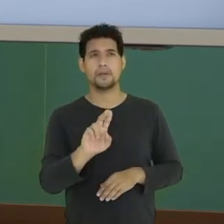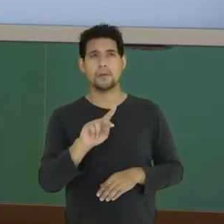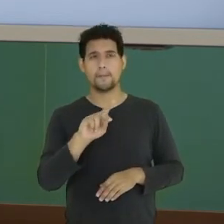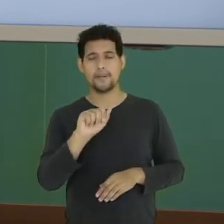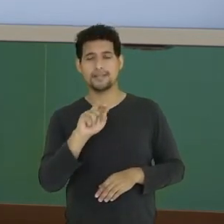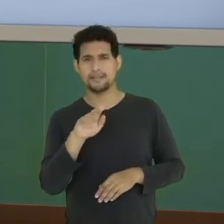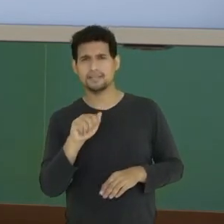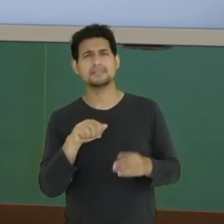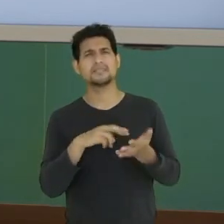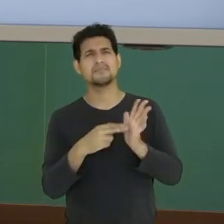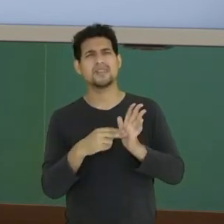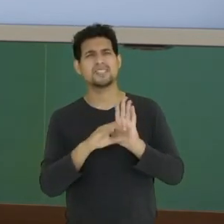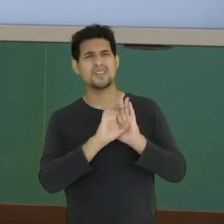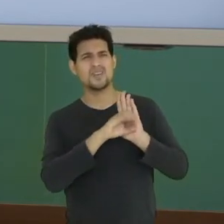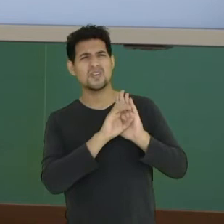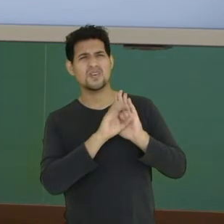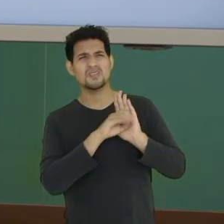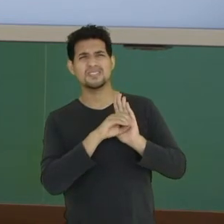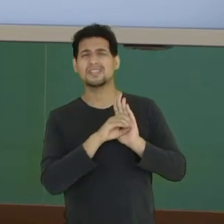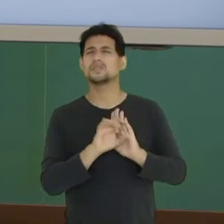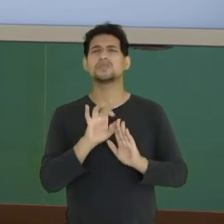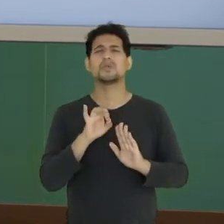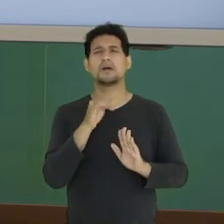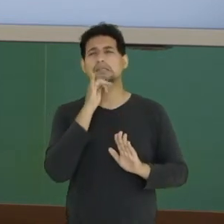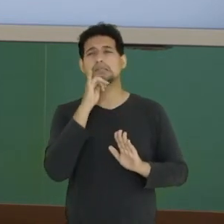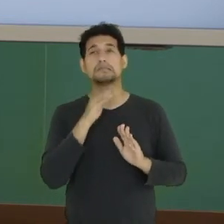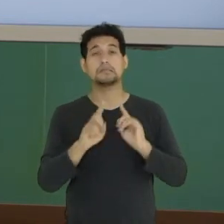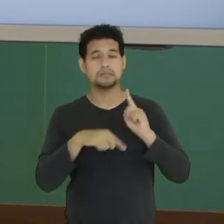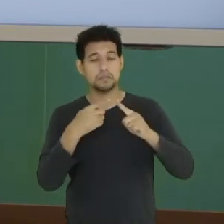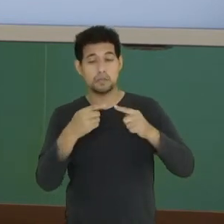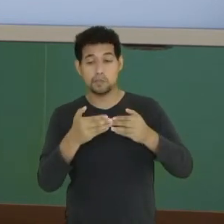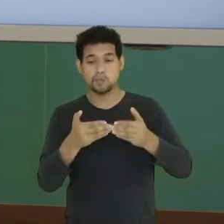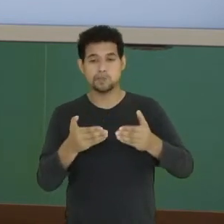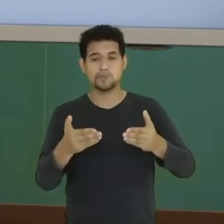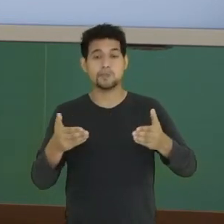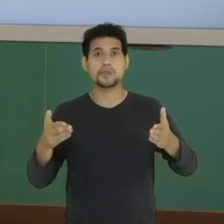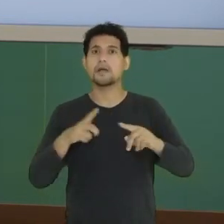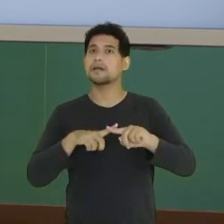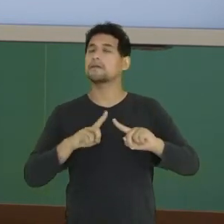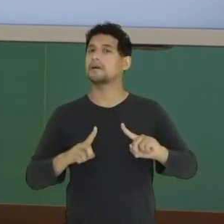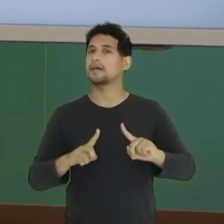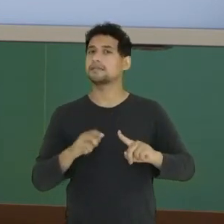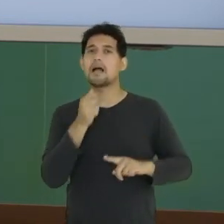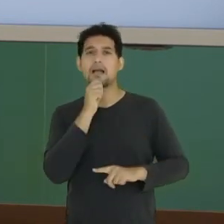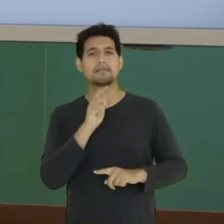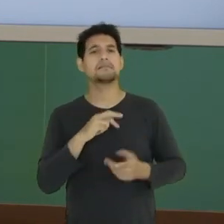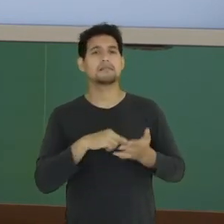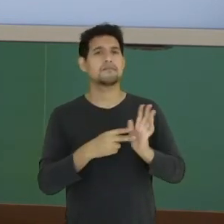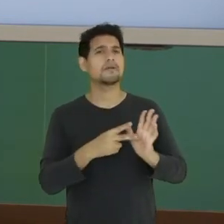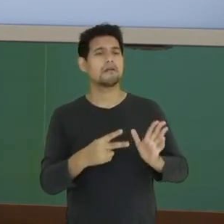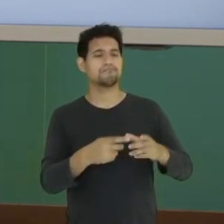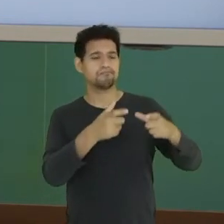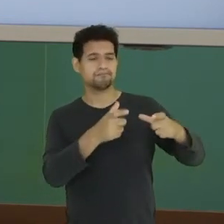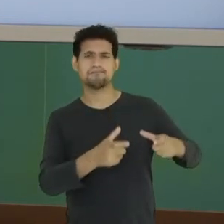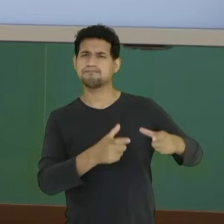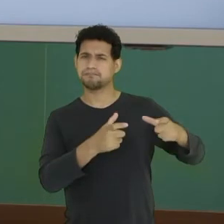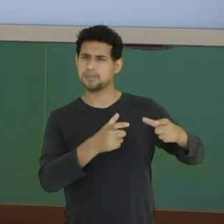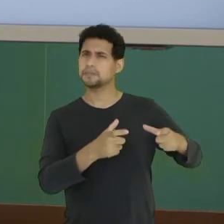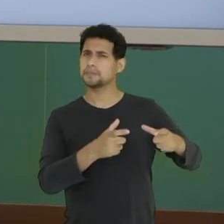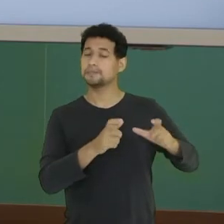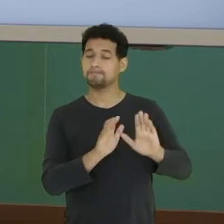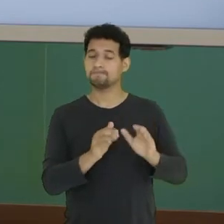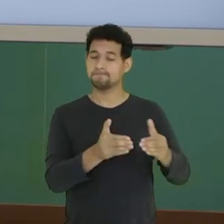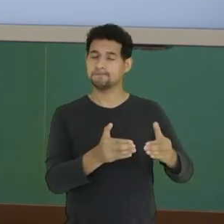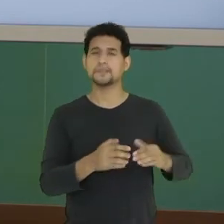conceito ele foi um pouquinho mais ampliado, mas mesmo assim ainda era uma cidadania bastante